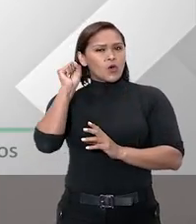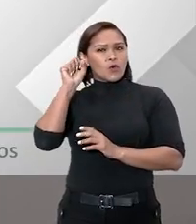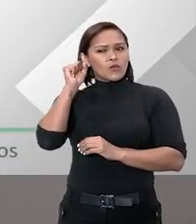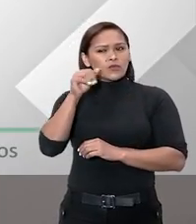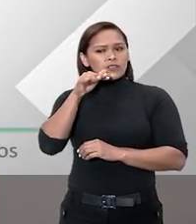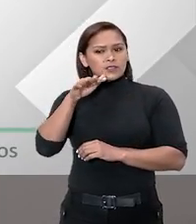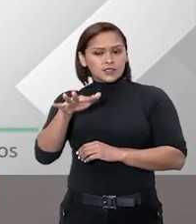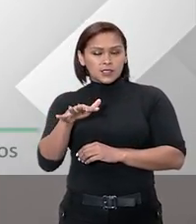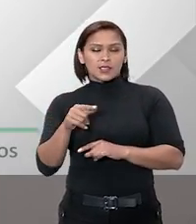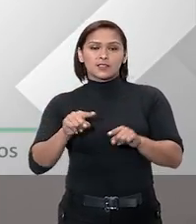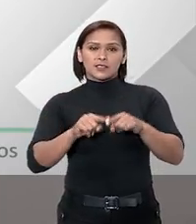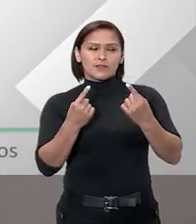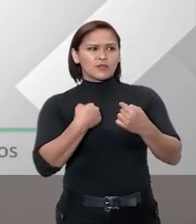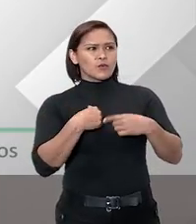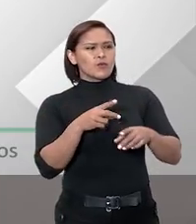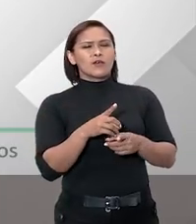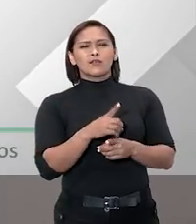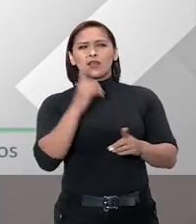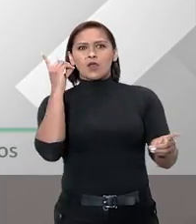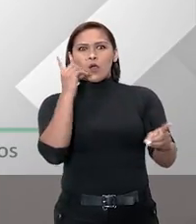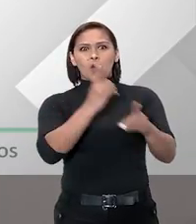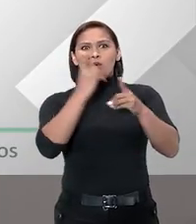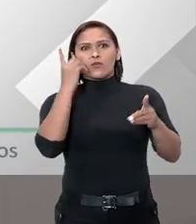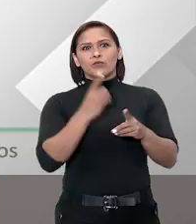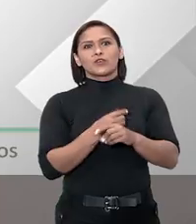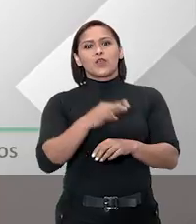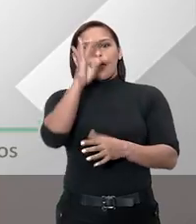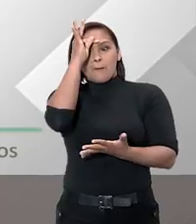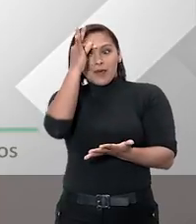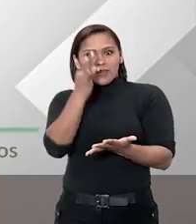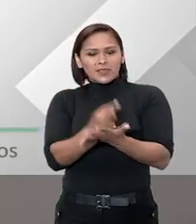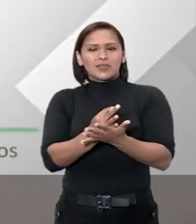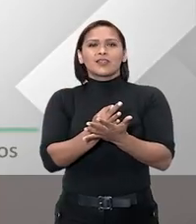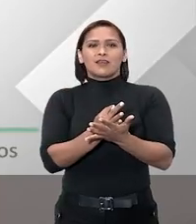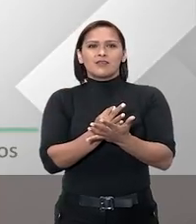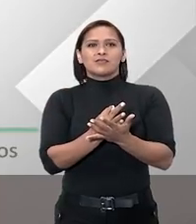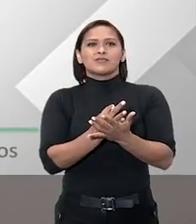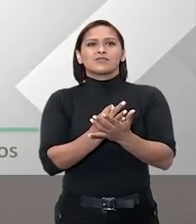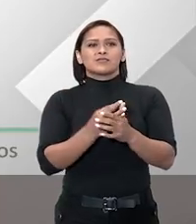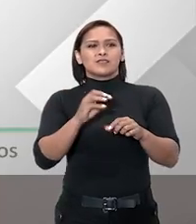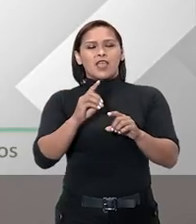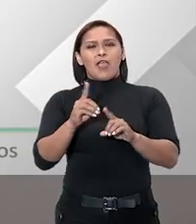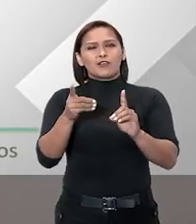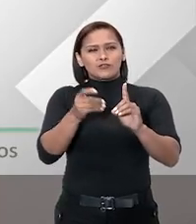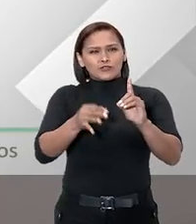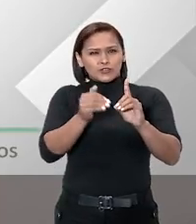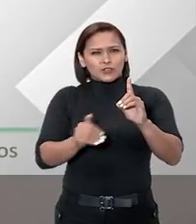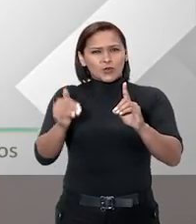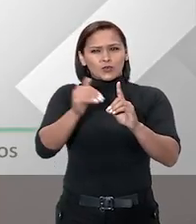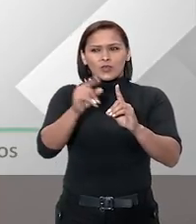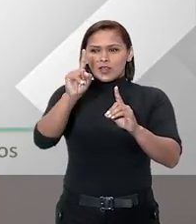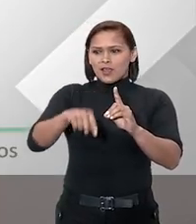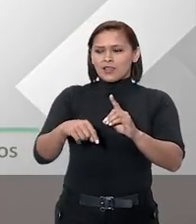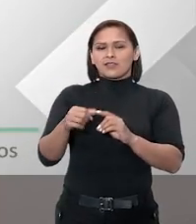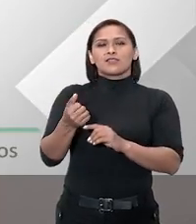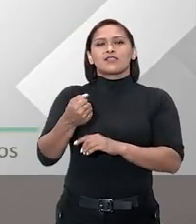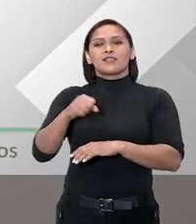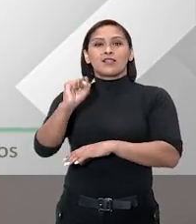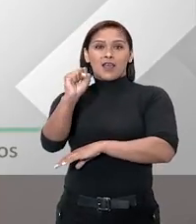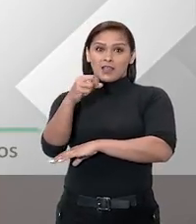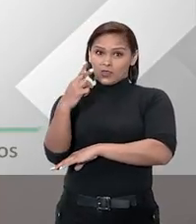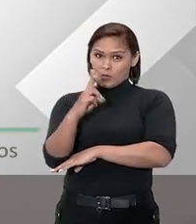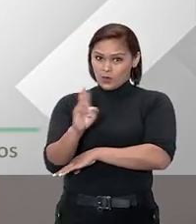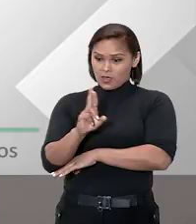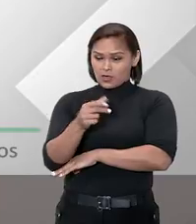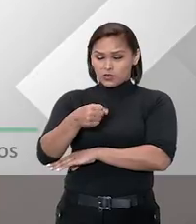essas crianças. E foi quando, então, ele descobriu uma tese de doutorado da conterrânea, porque eu sou gaúcho, né,